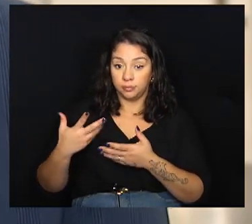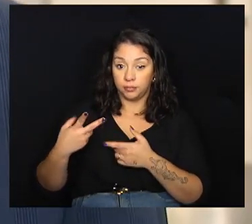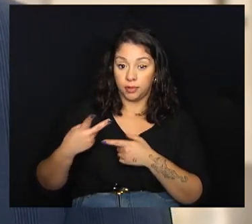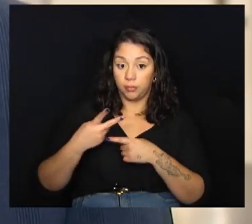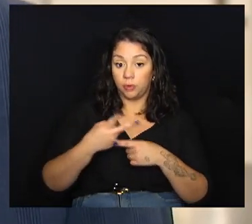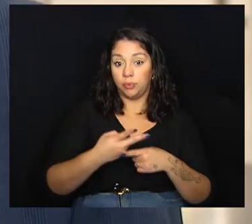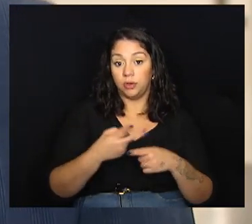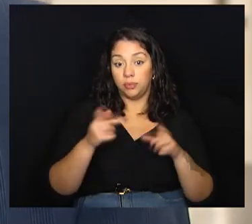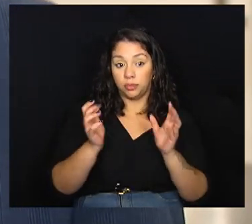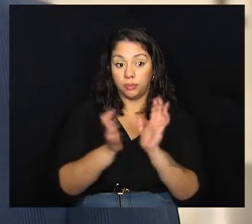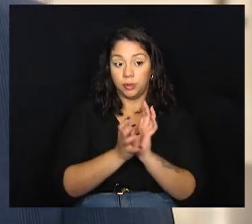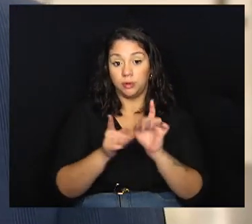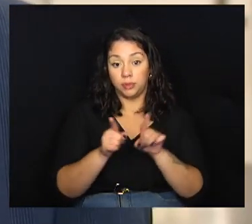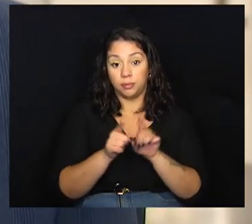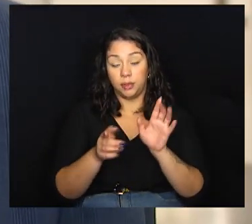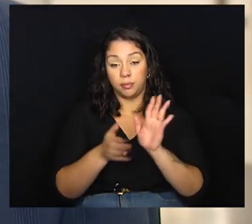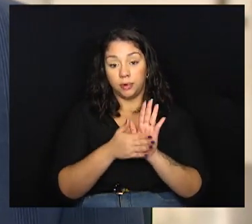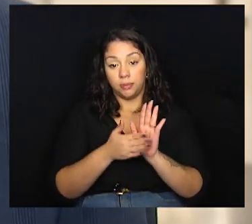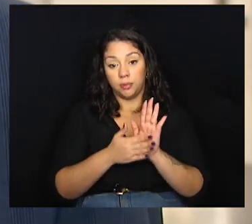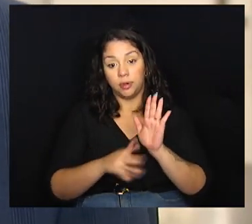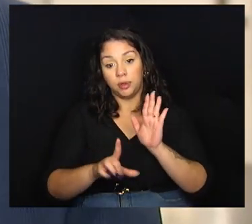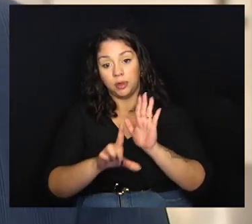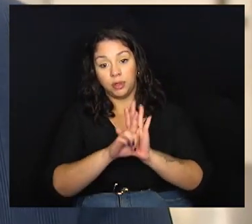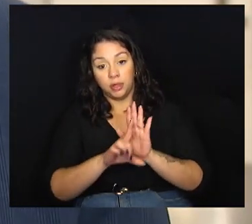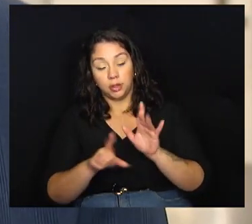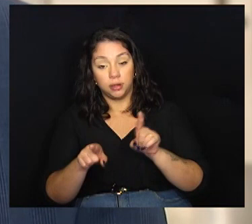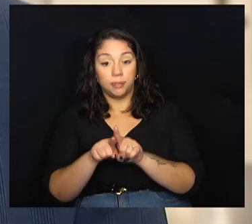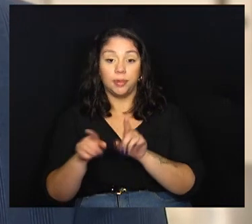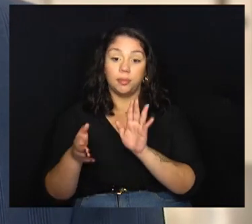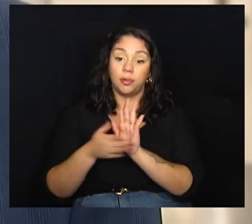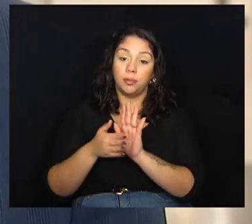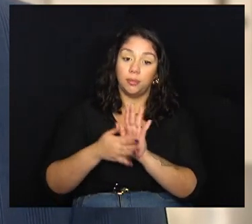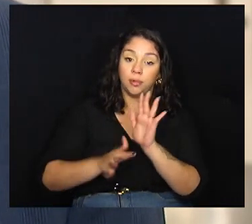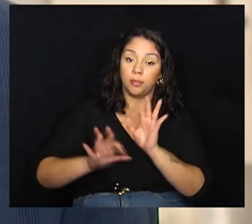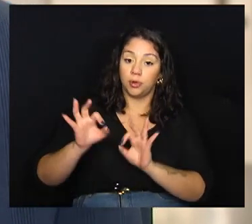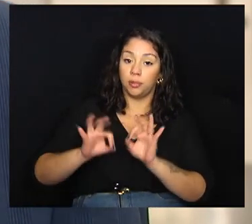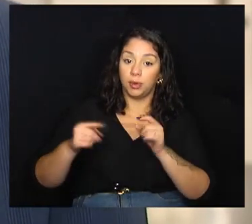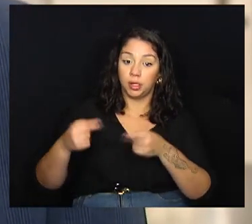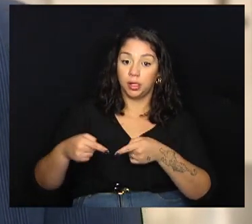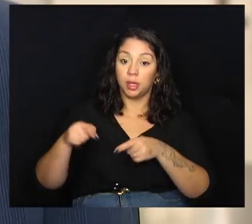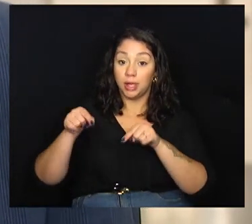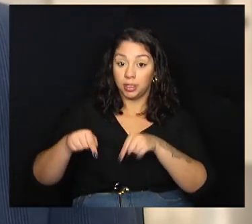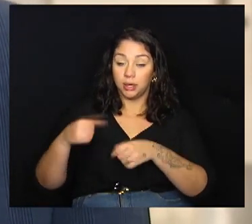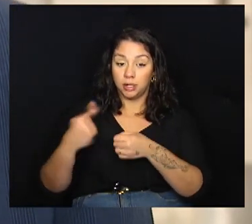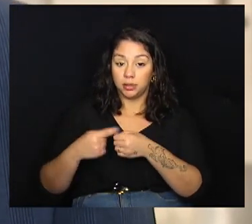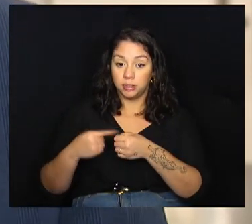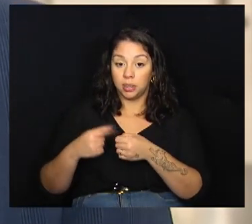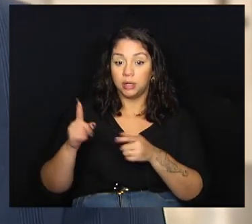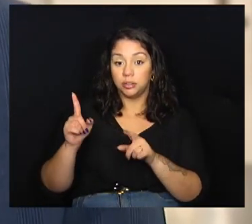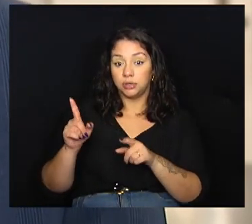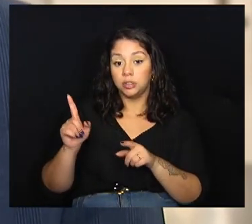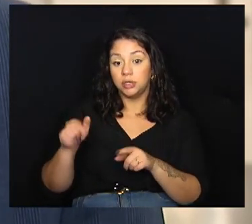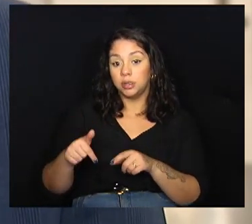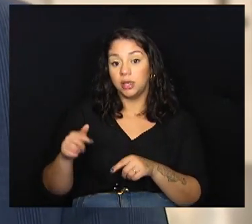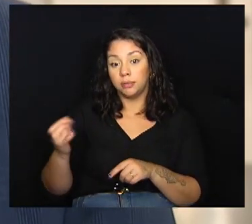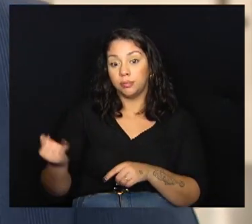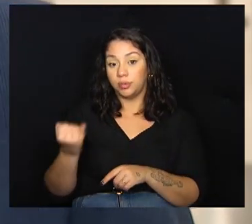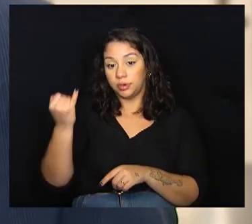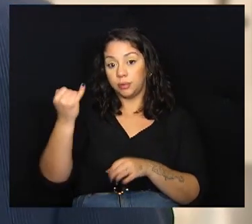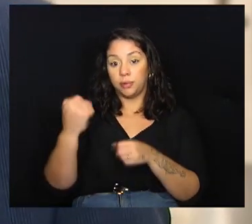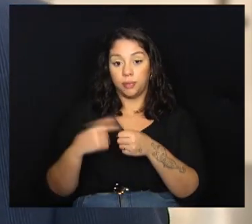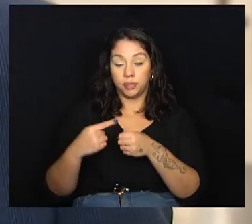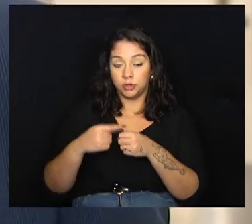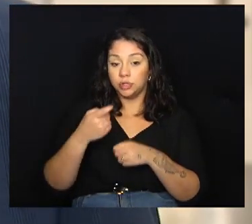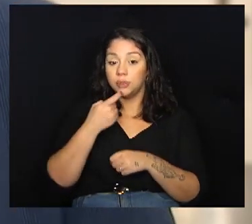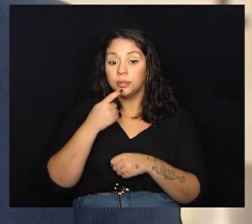e propor leis e propor programas na cidade que possam ser de grande relevância para o município, e